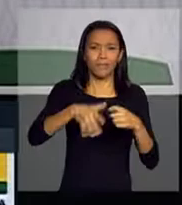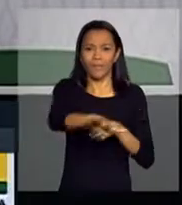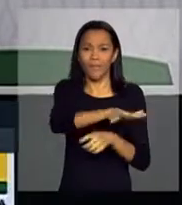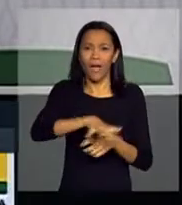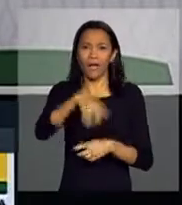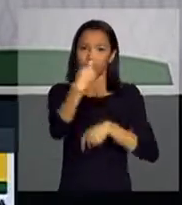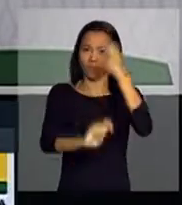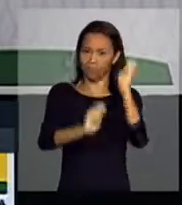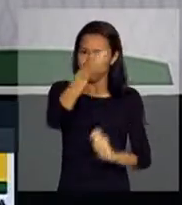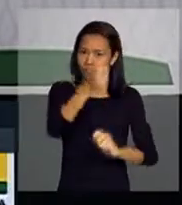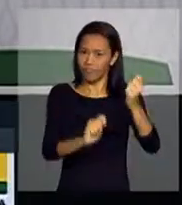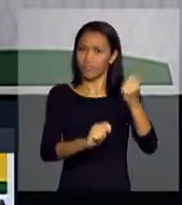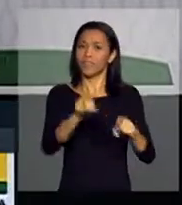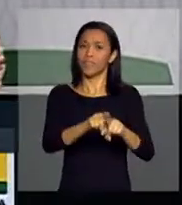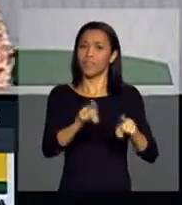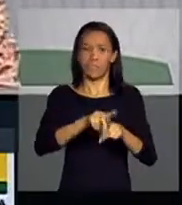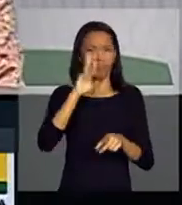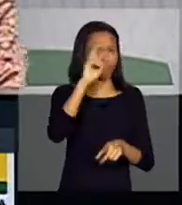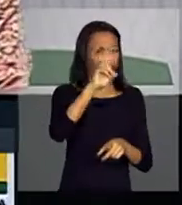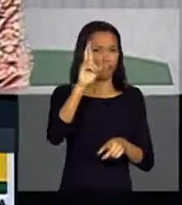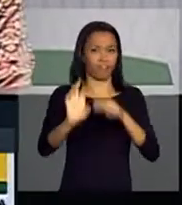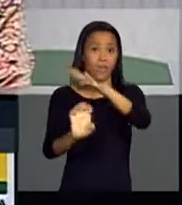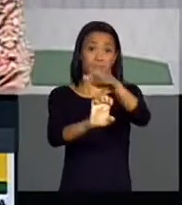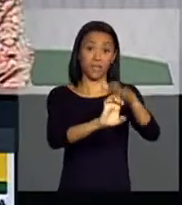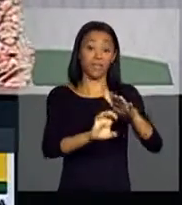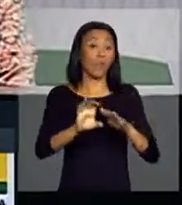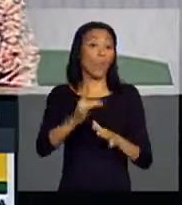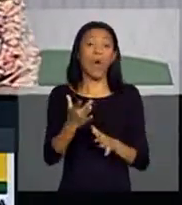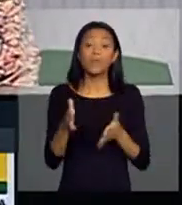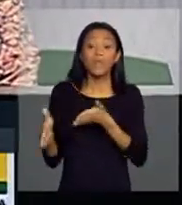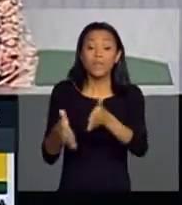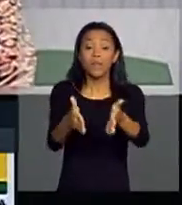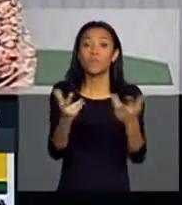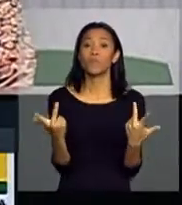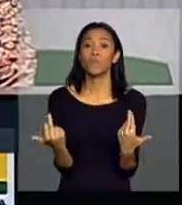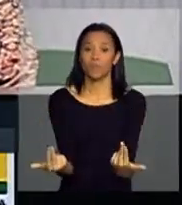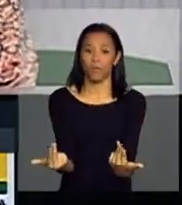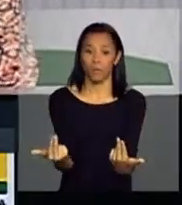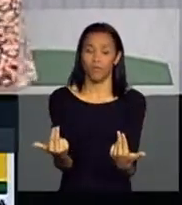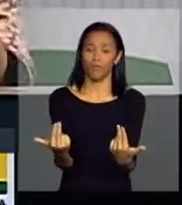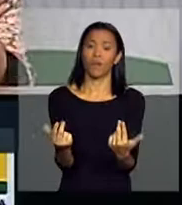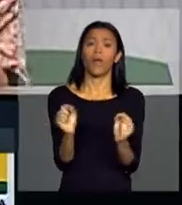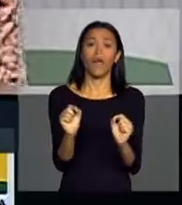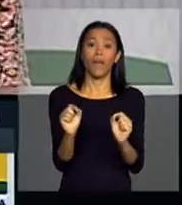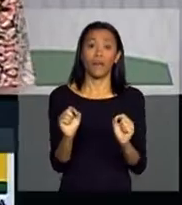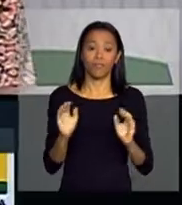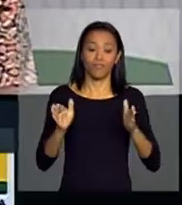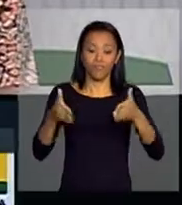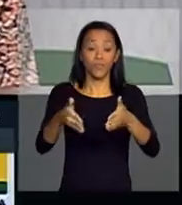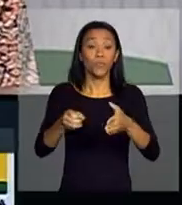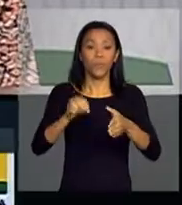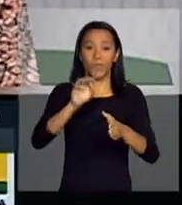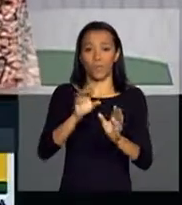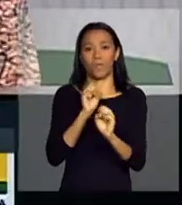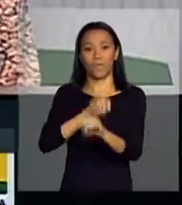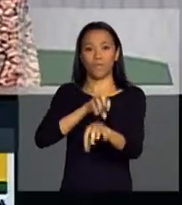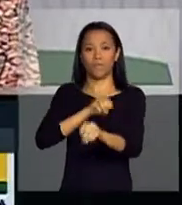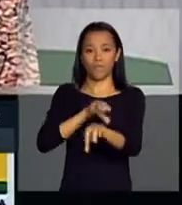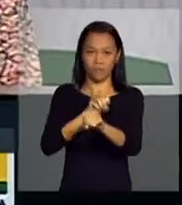industrial e qual é esse caminho comum esse caminho comum é a educação